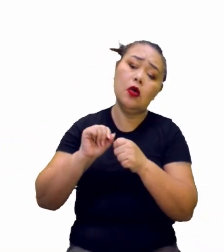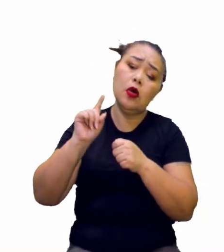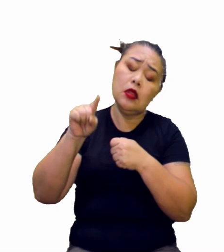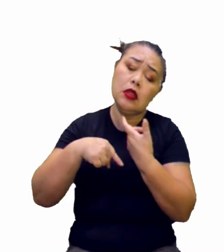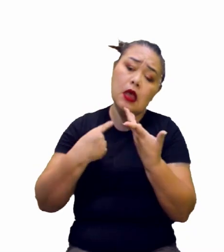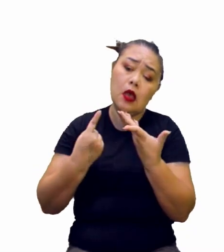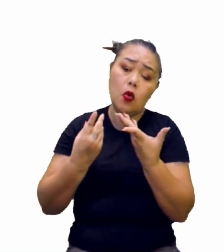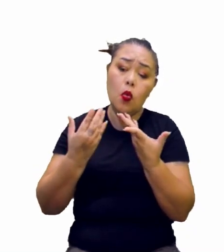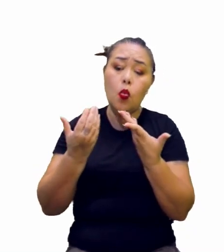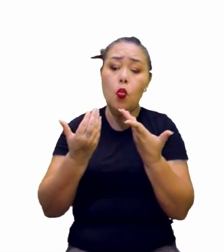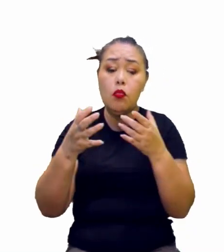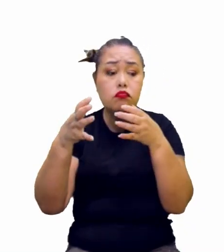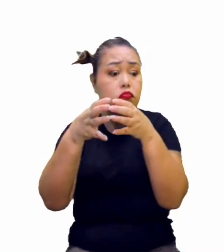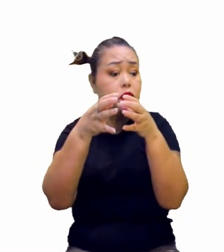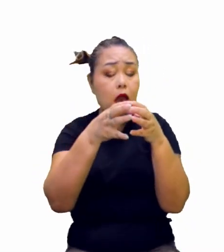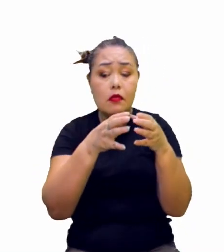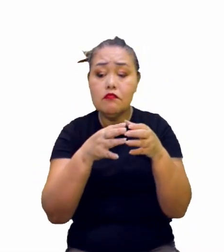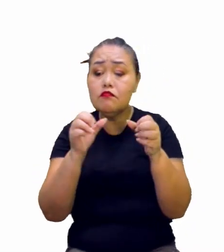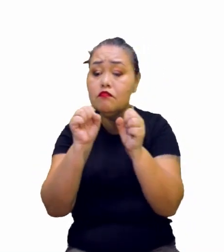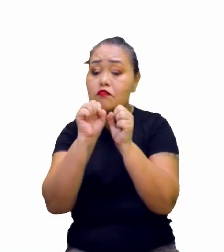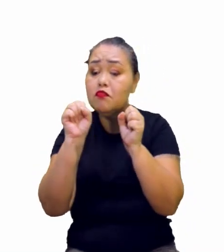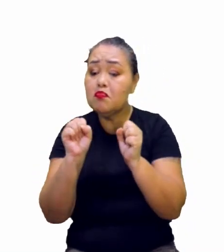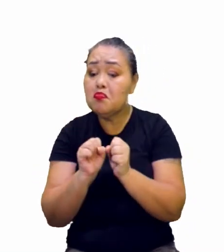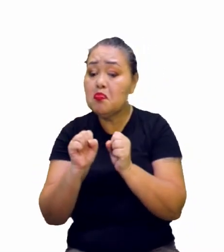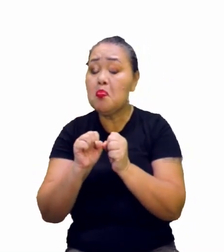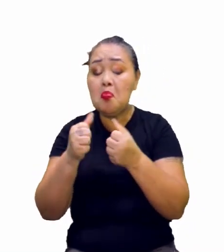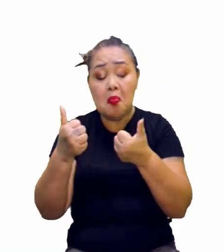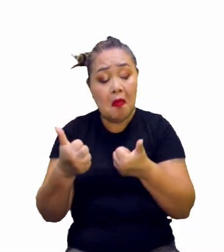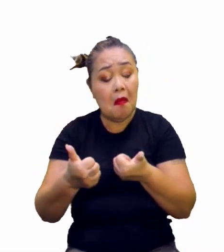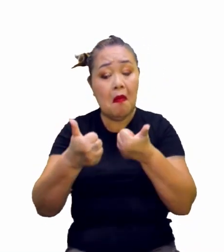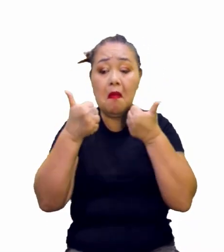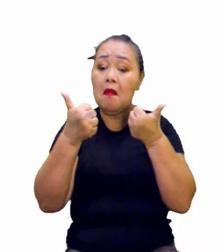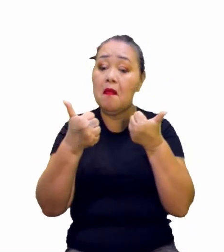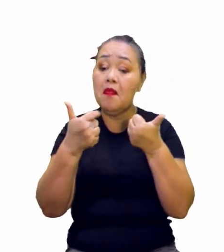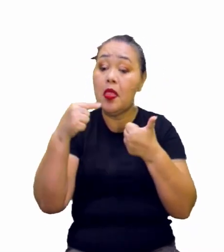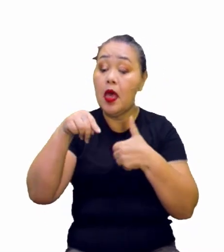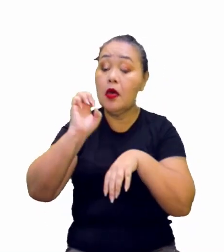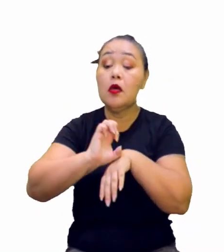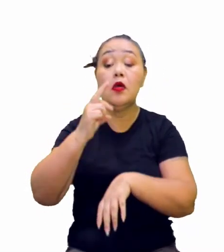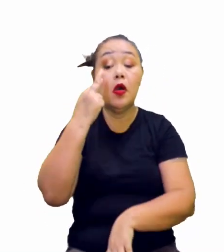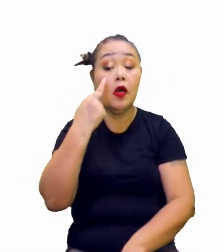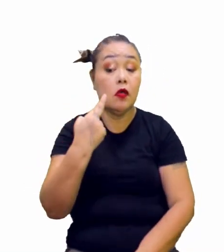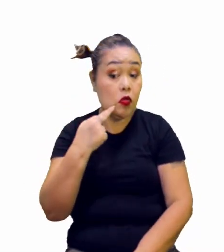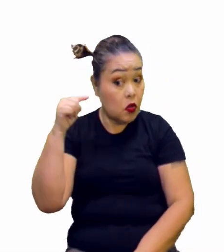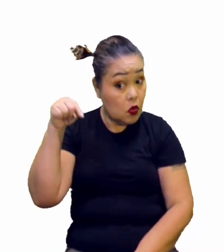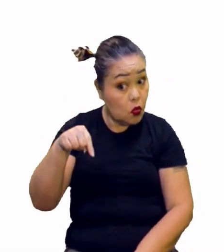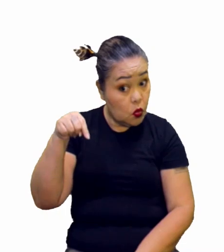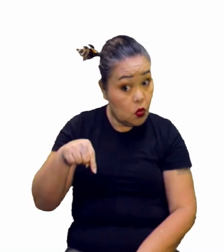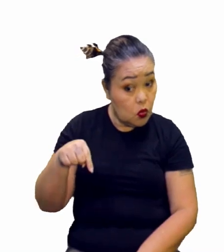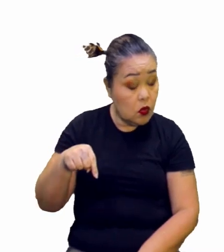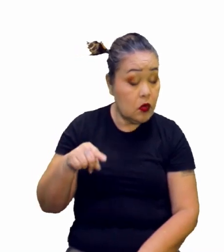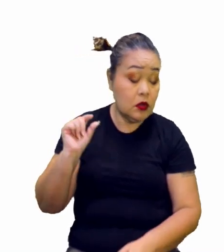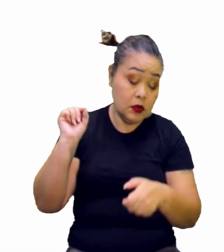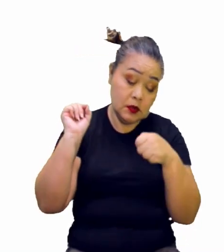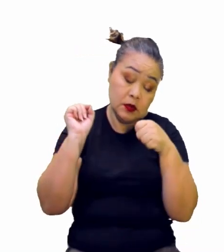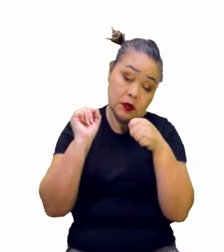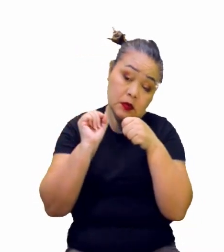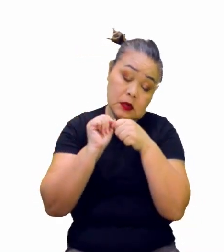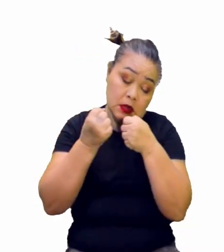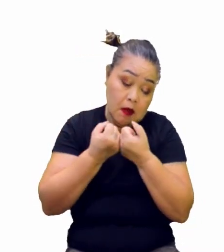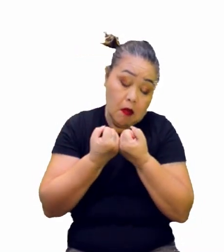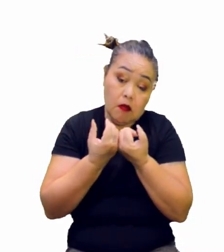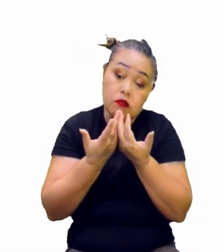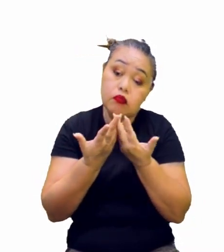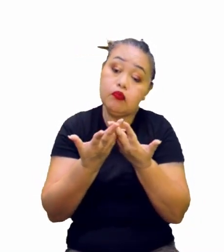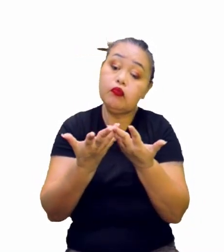privilegiado, porque aqui no estado de Rondônia nós conseguimos realizar a expansão